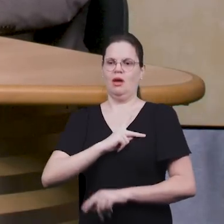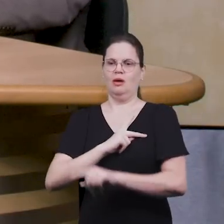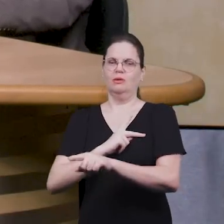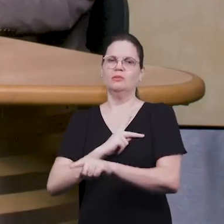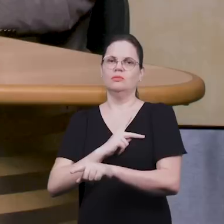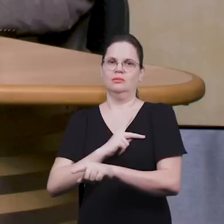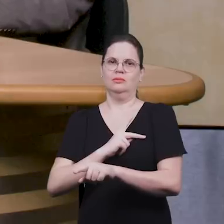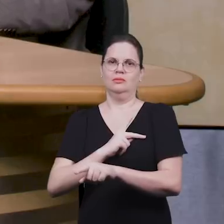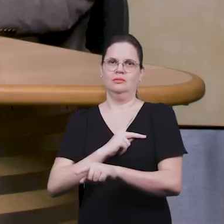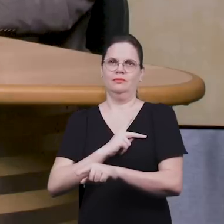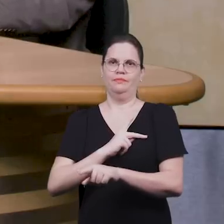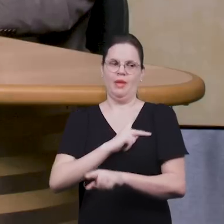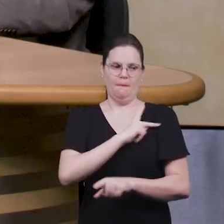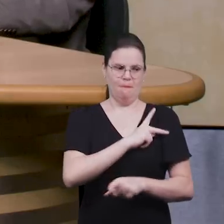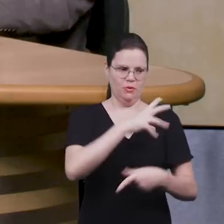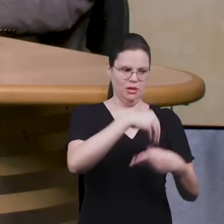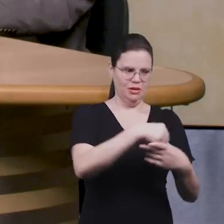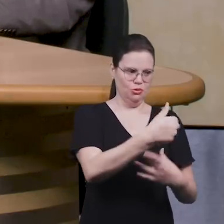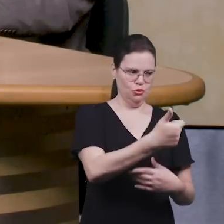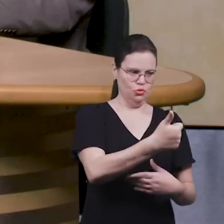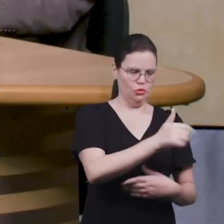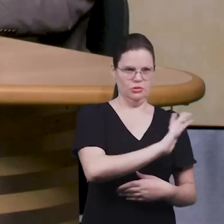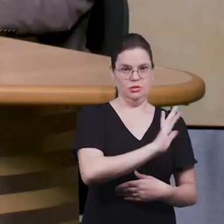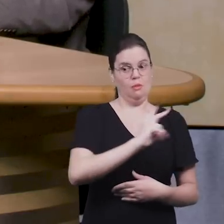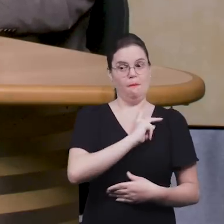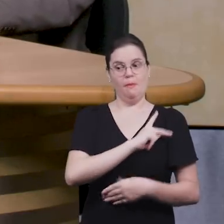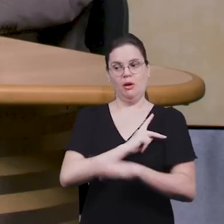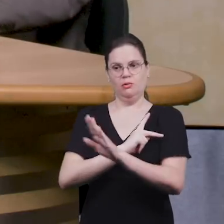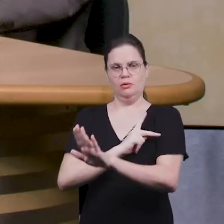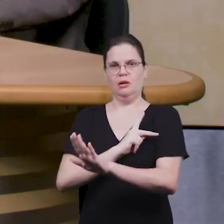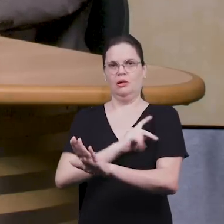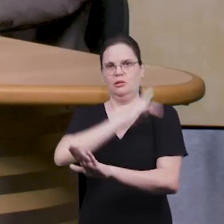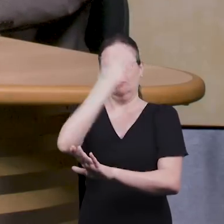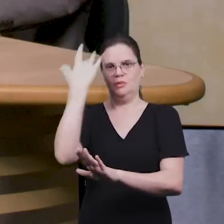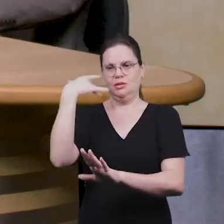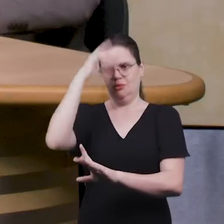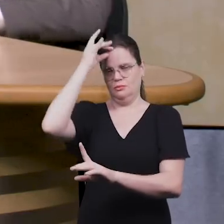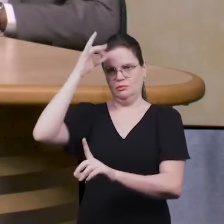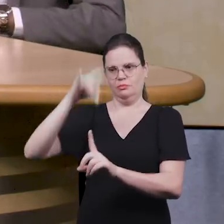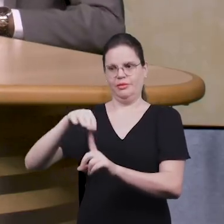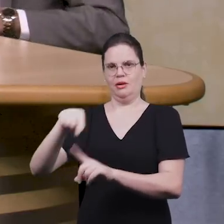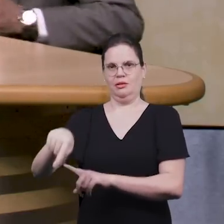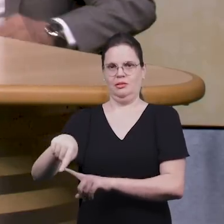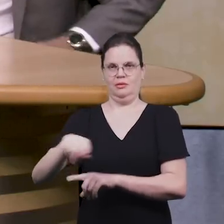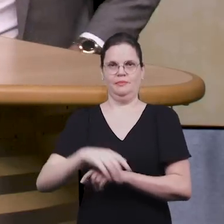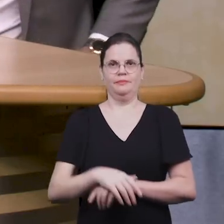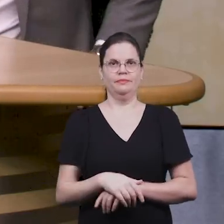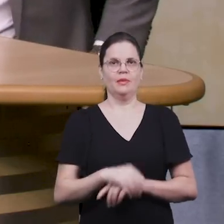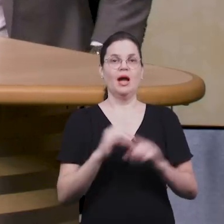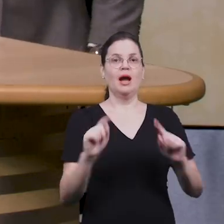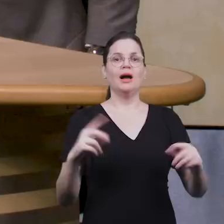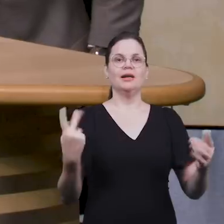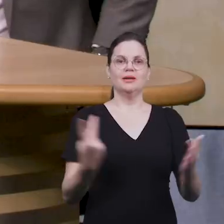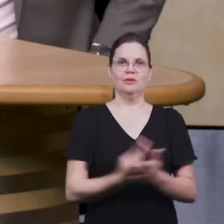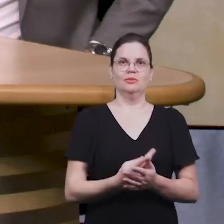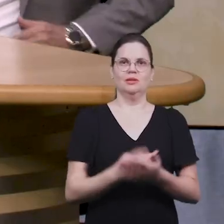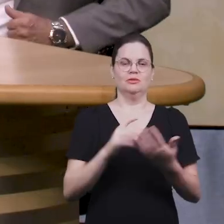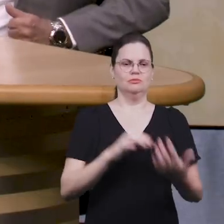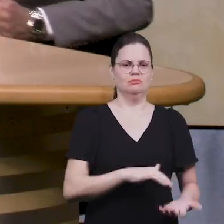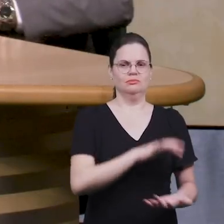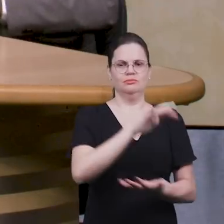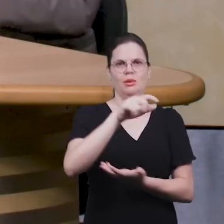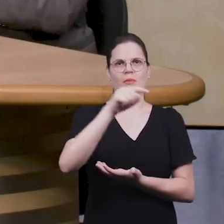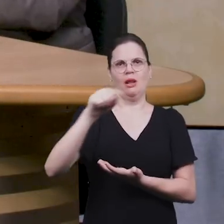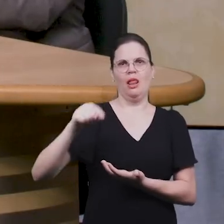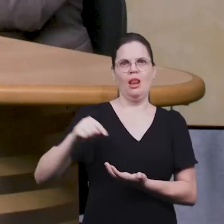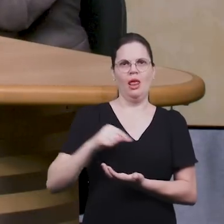isso a maior experiência de batismo com o Espírito Santo depois é com Paulo. Aí vem confins da terra. Porque